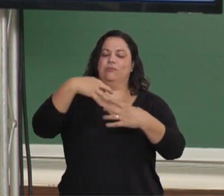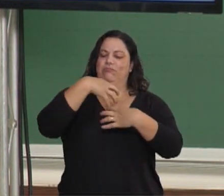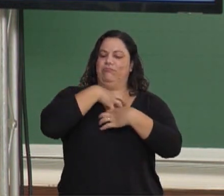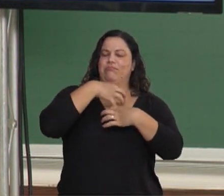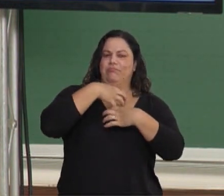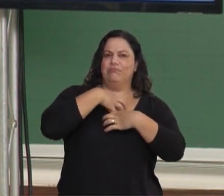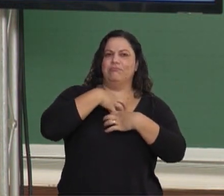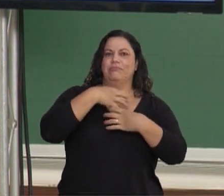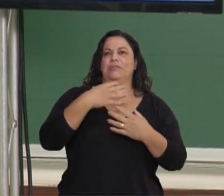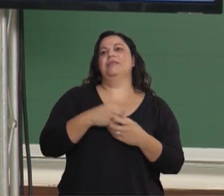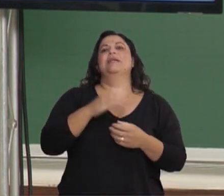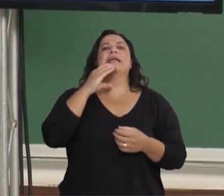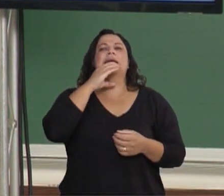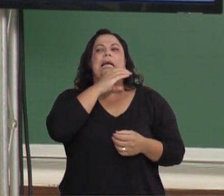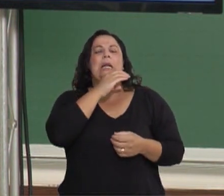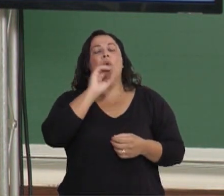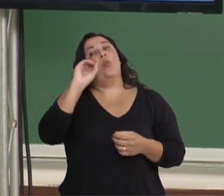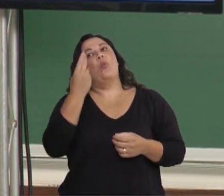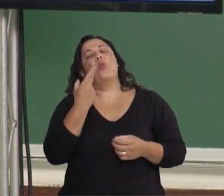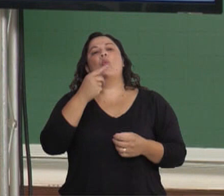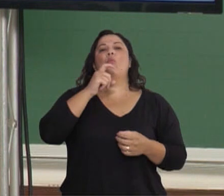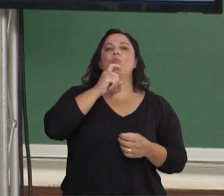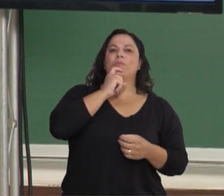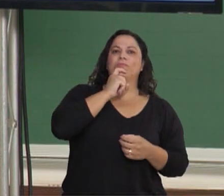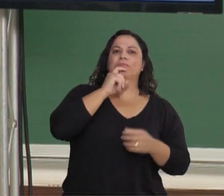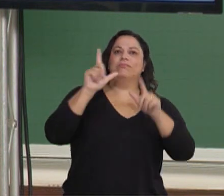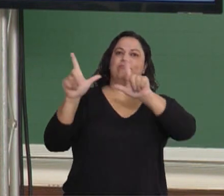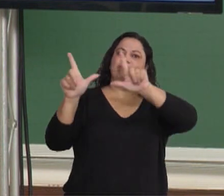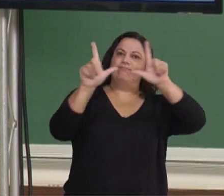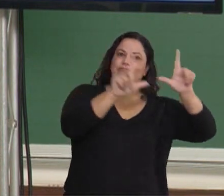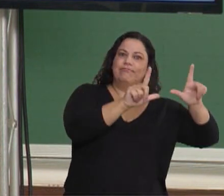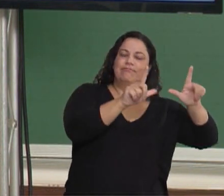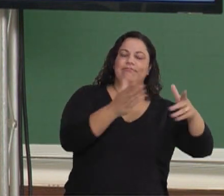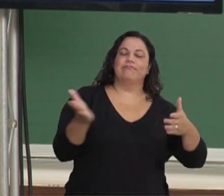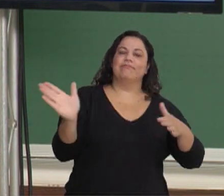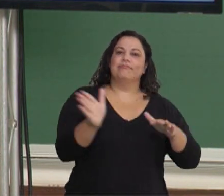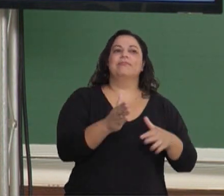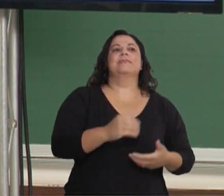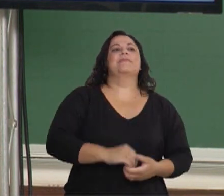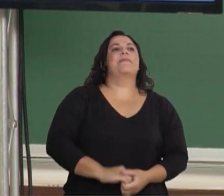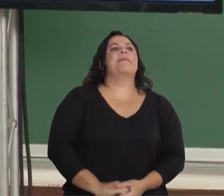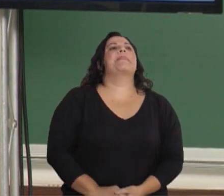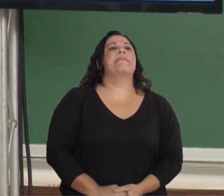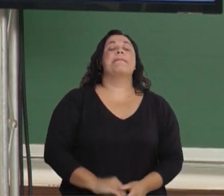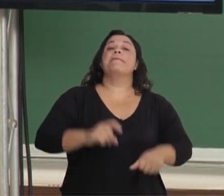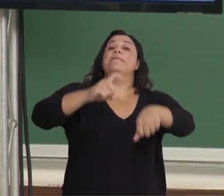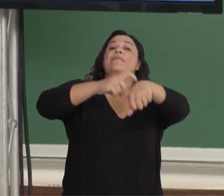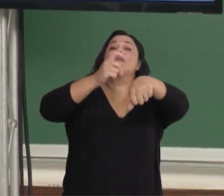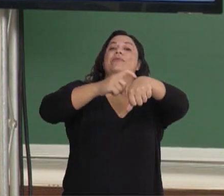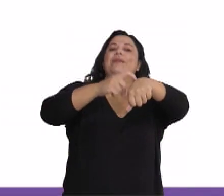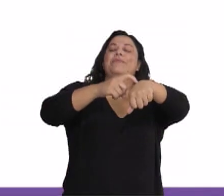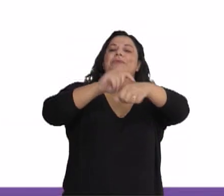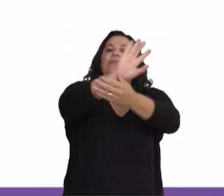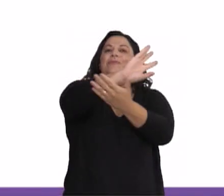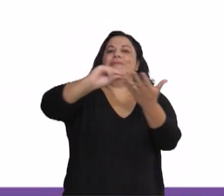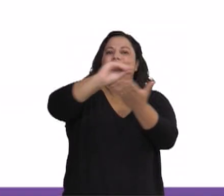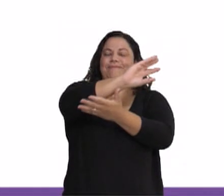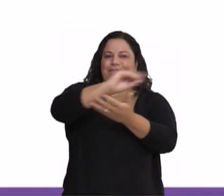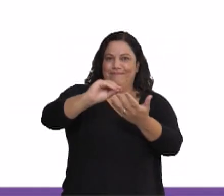sensibilidade térmica, ok? Então, vamos para a nossa próxima questão? Então, dá um tempinho para vocês copiarem aí.